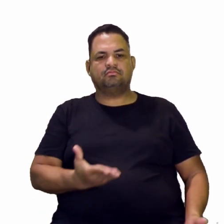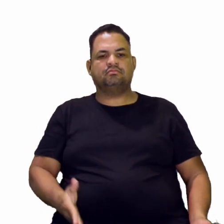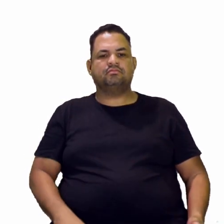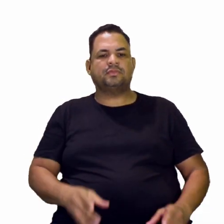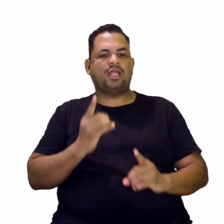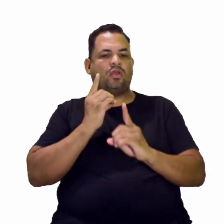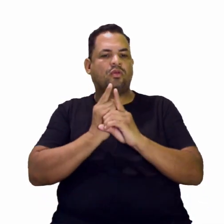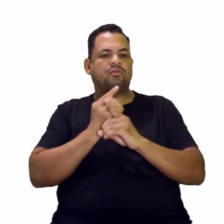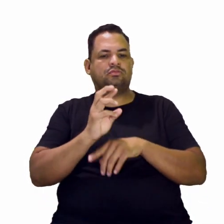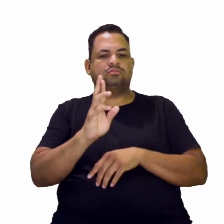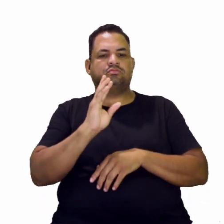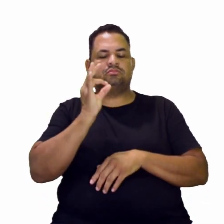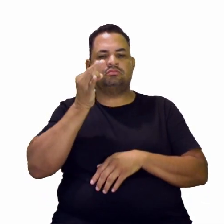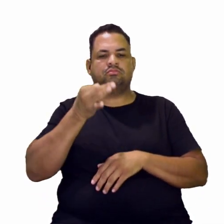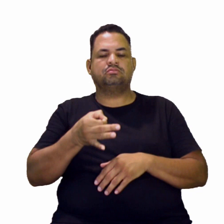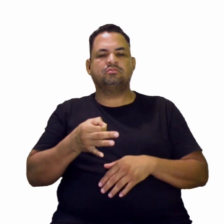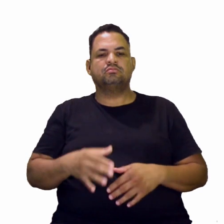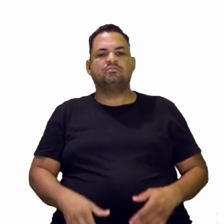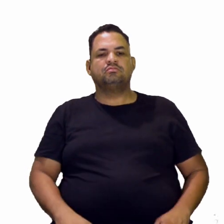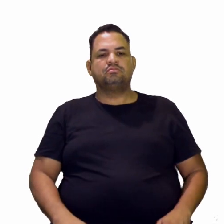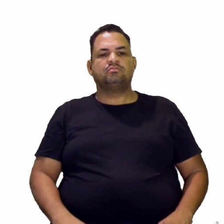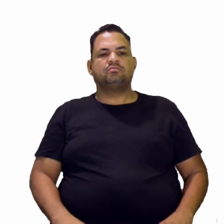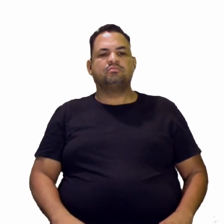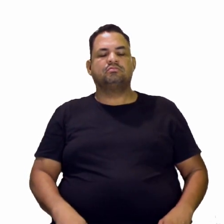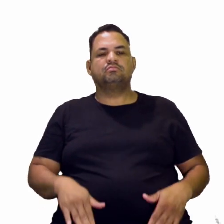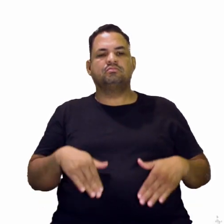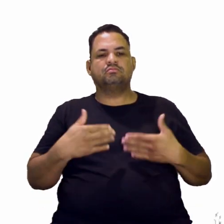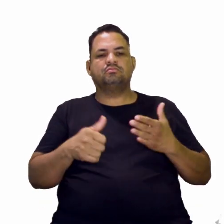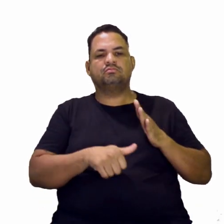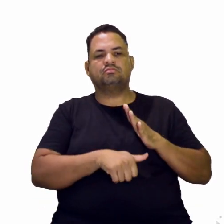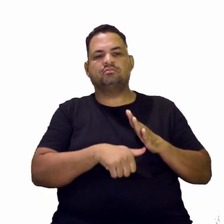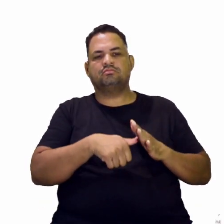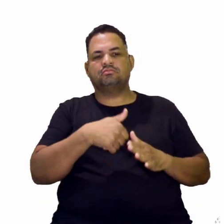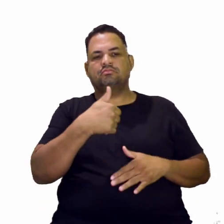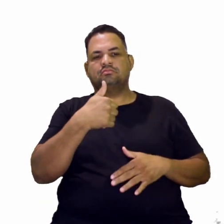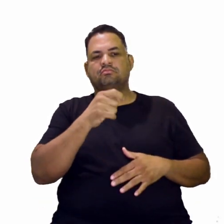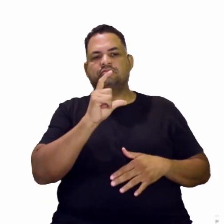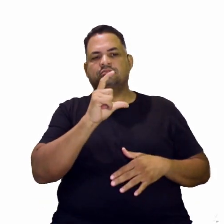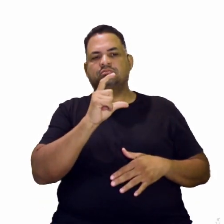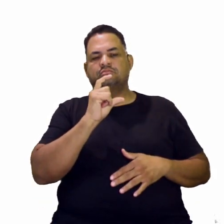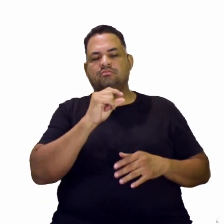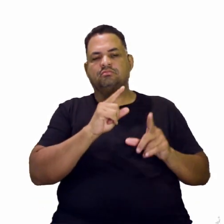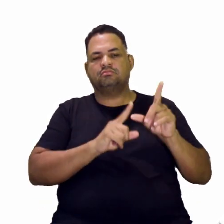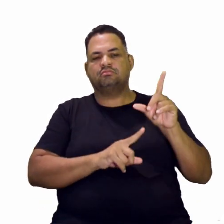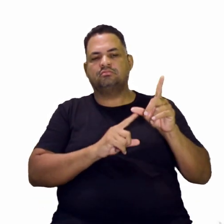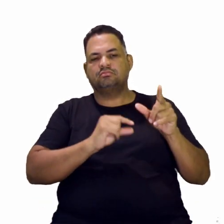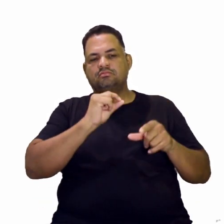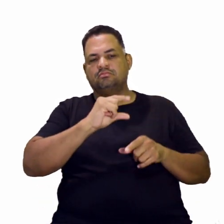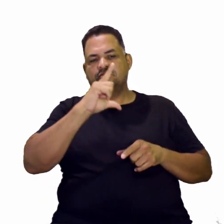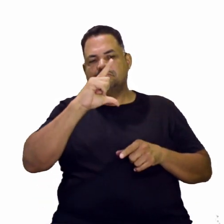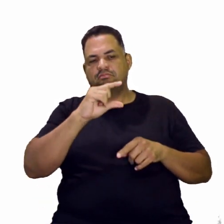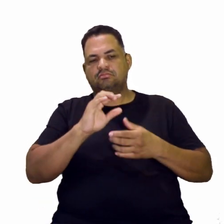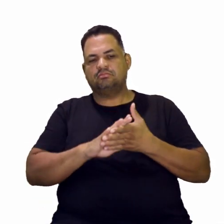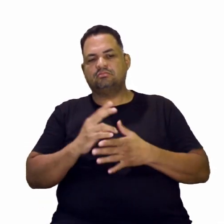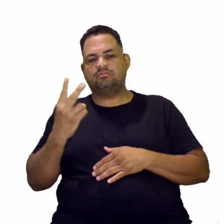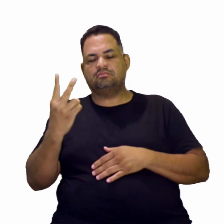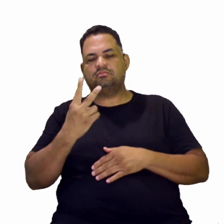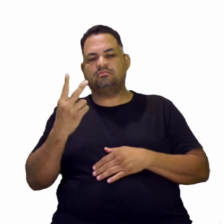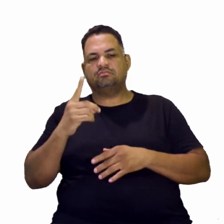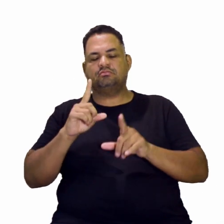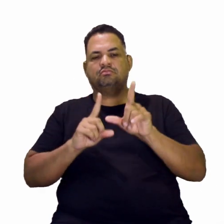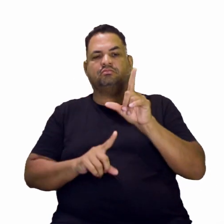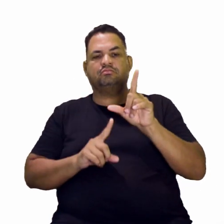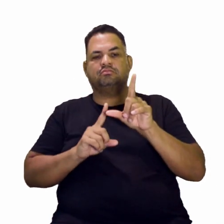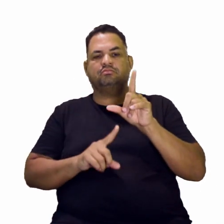charada. Qual é aquela que só a primeira letra do gênero está maiúscula e só a primeira letra do epíteto está